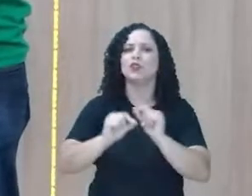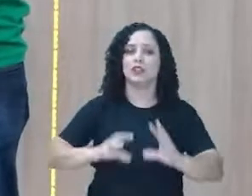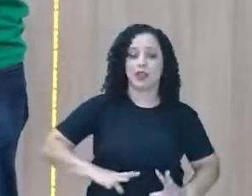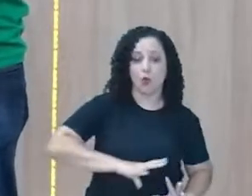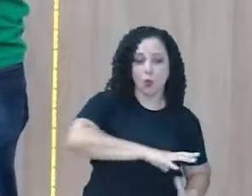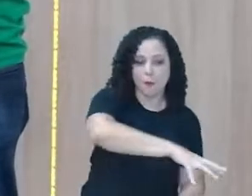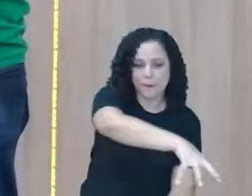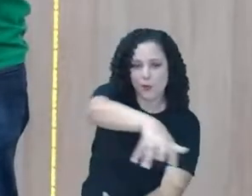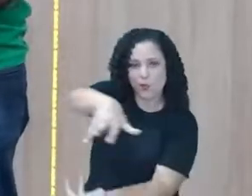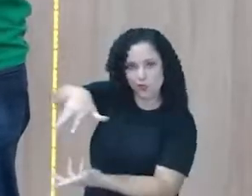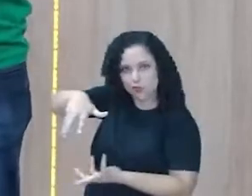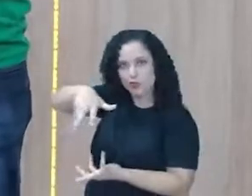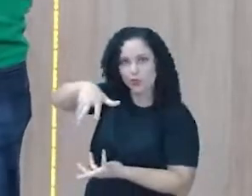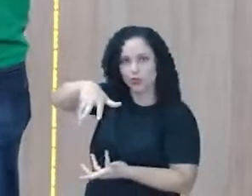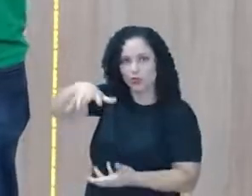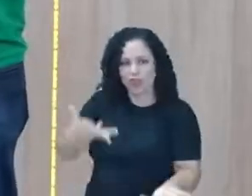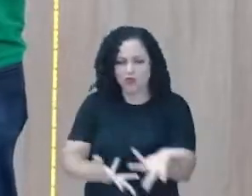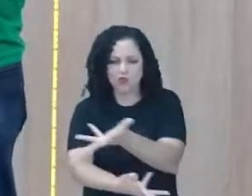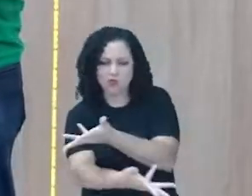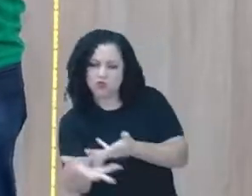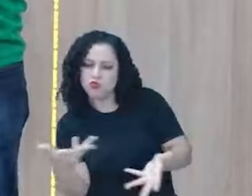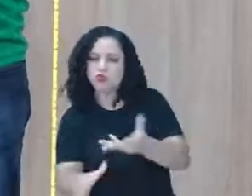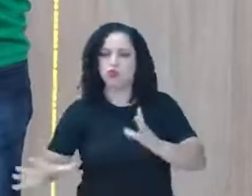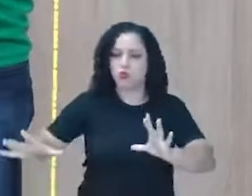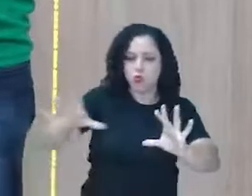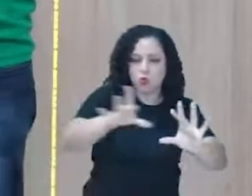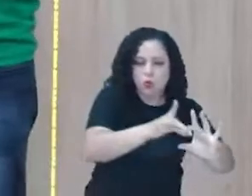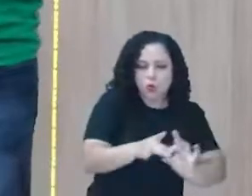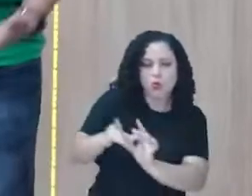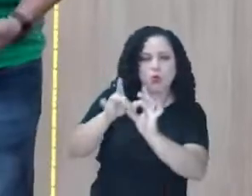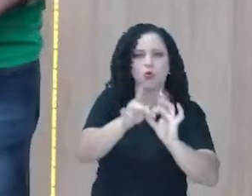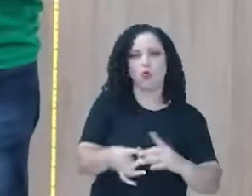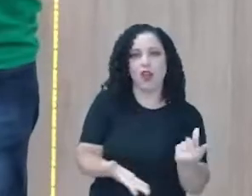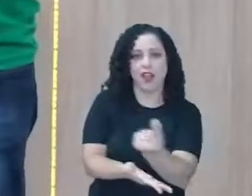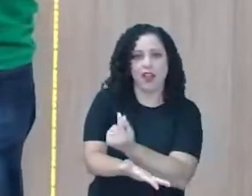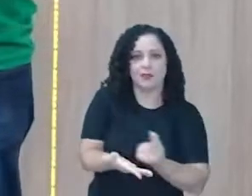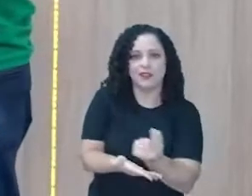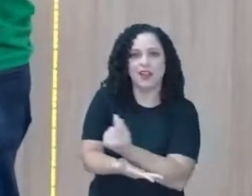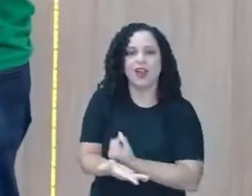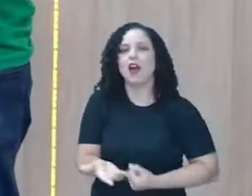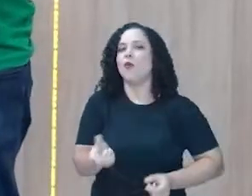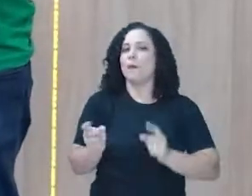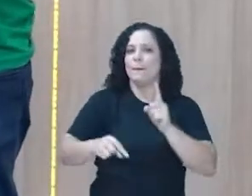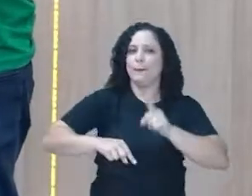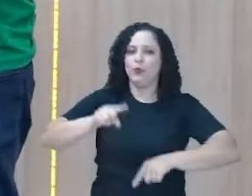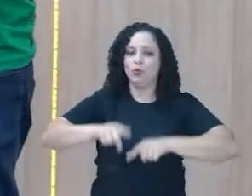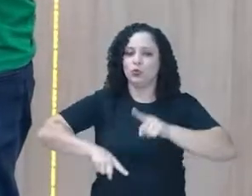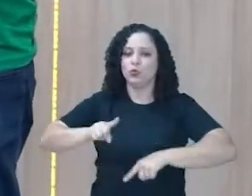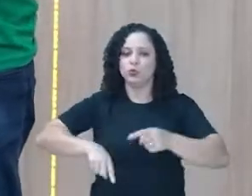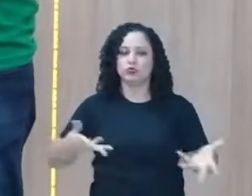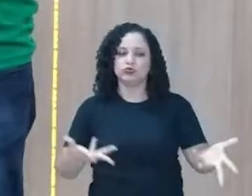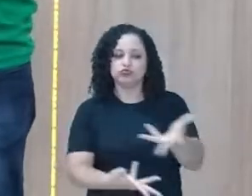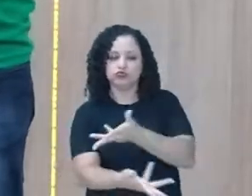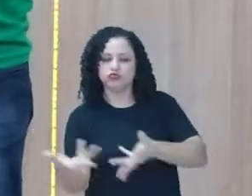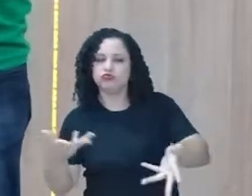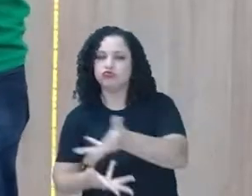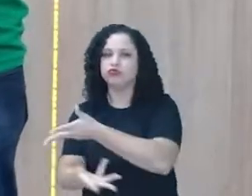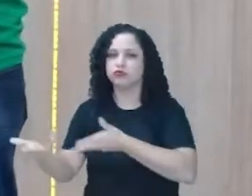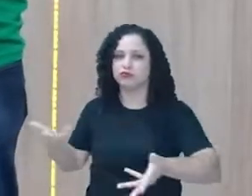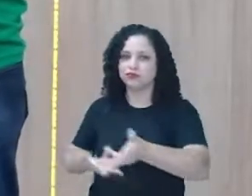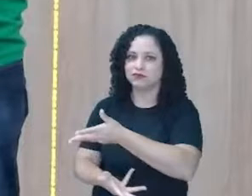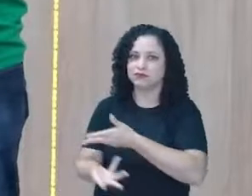fluxos mundiais, de pessoas, de capital, de mercadorias, né? É feita essa evolução que a gente vai ter aqui, e